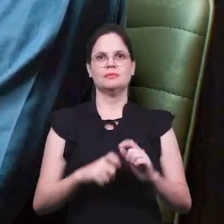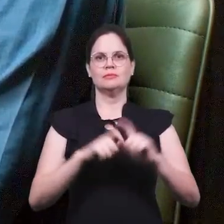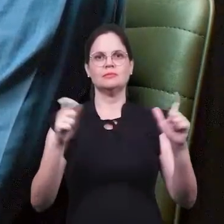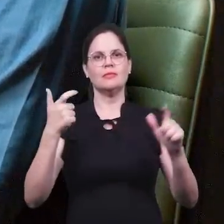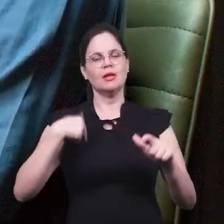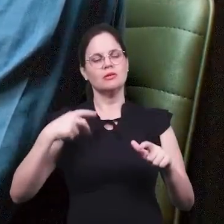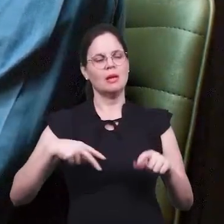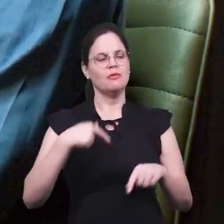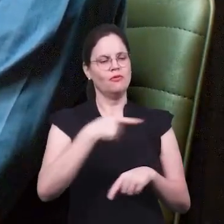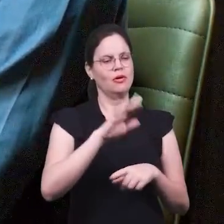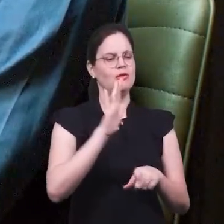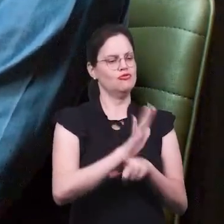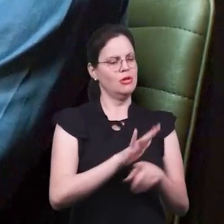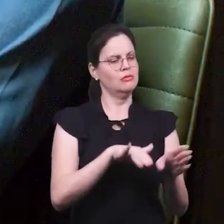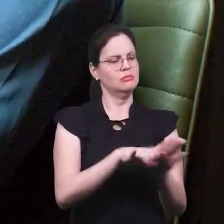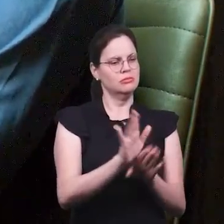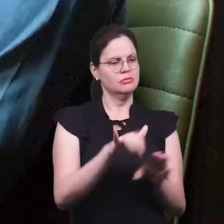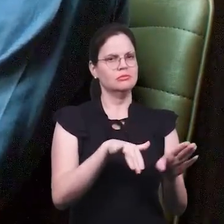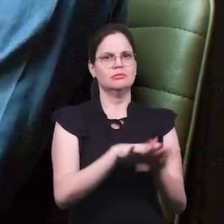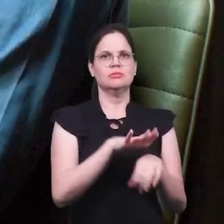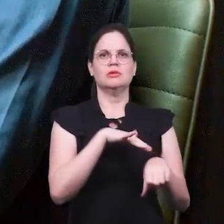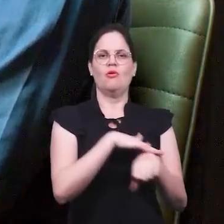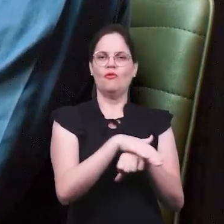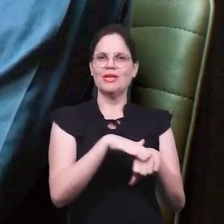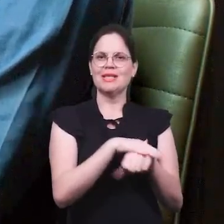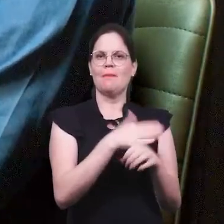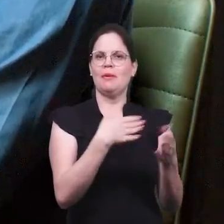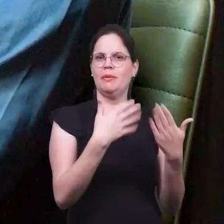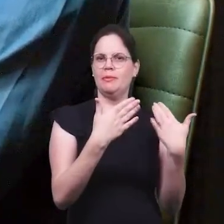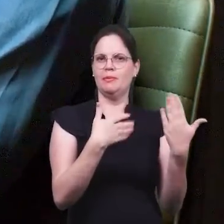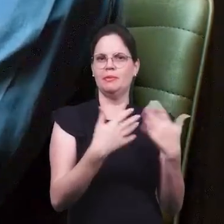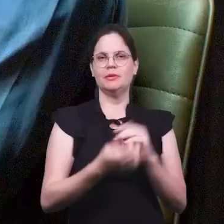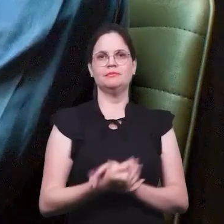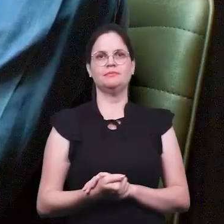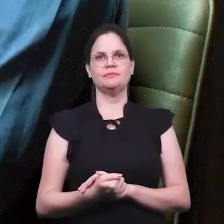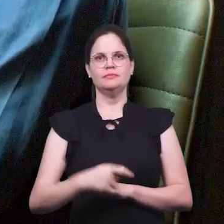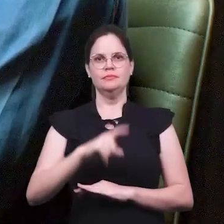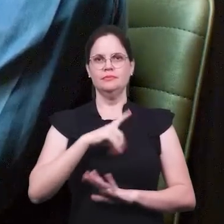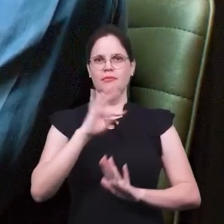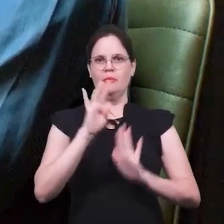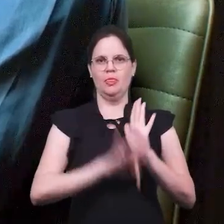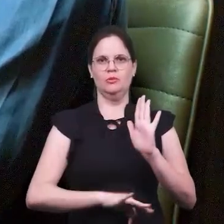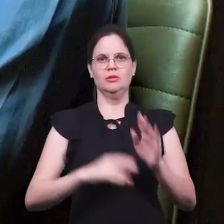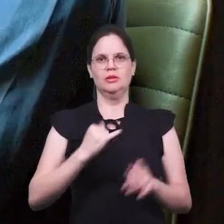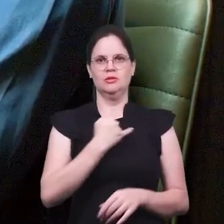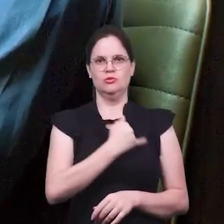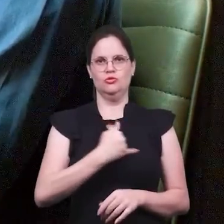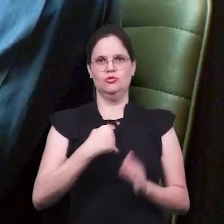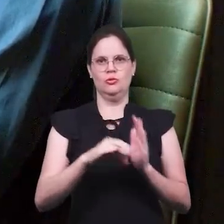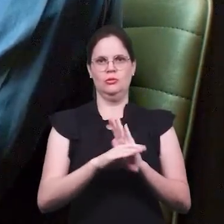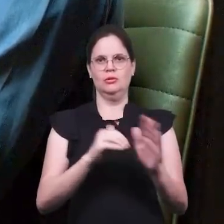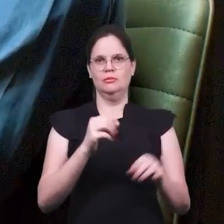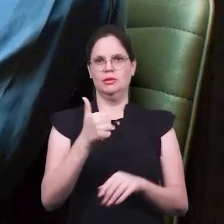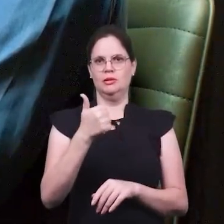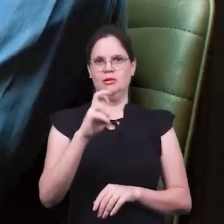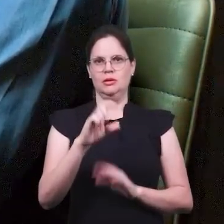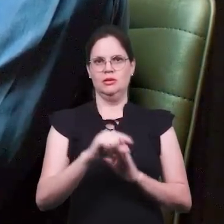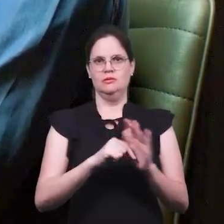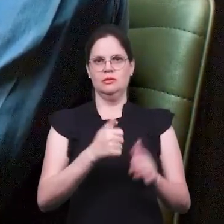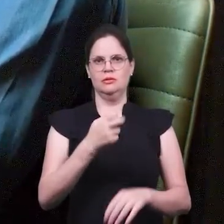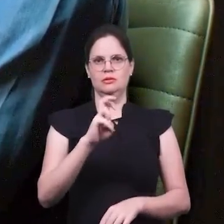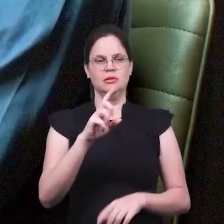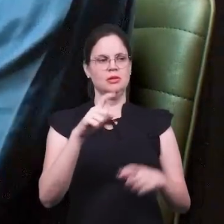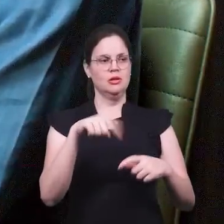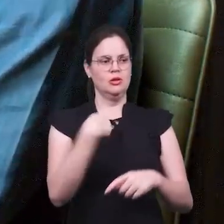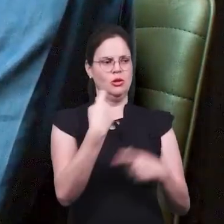lá para ajudar a pessoa, para aconselhar ela, para conversar um pouco. E tem um texto que é João 15:15, que fala para gente ser